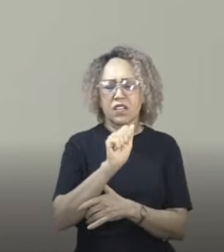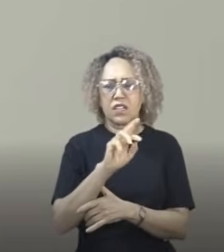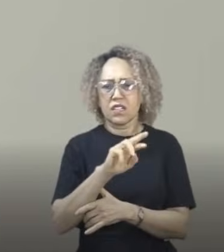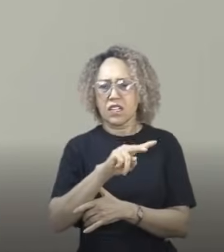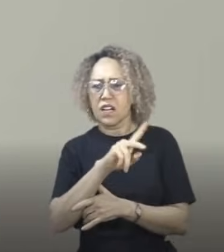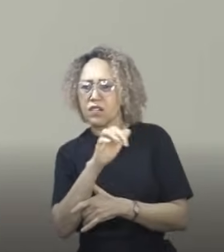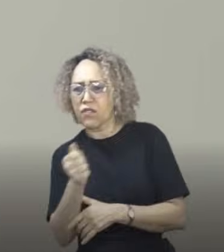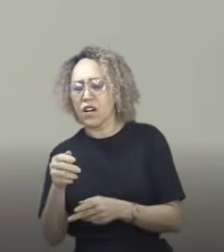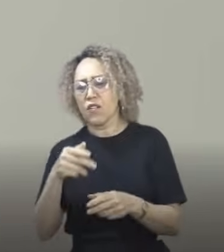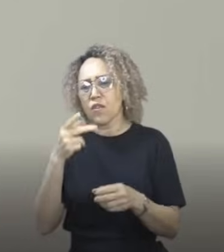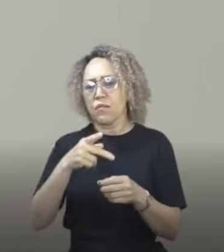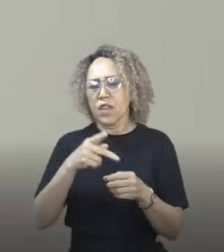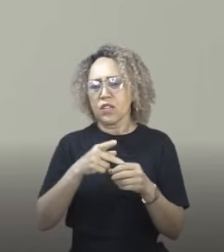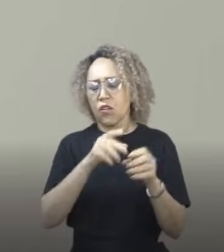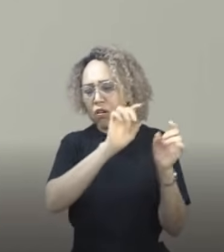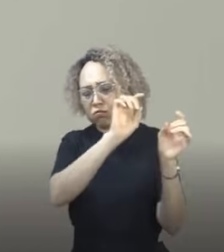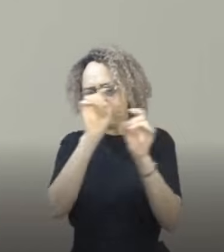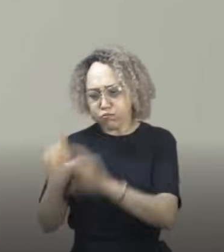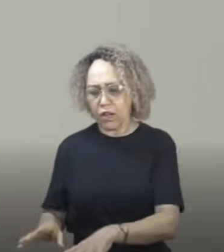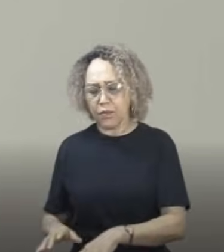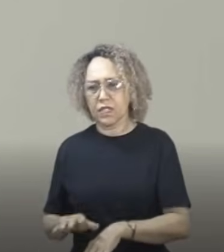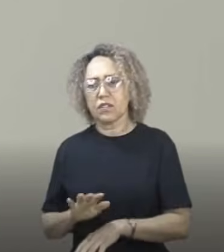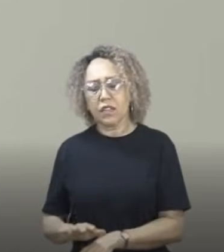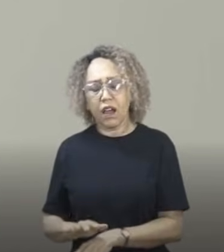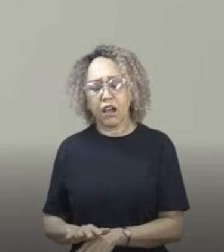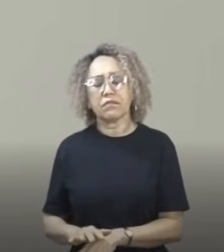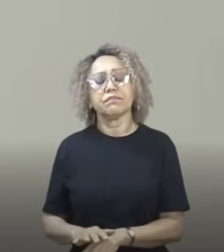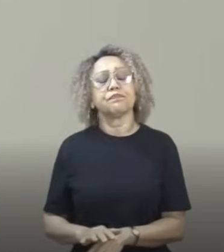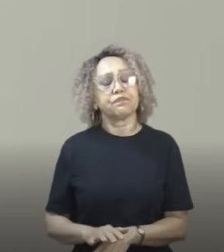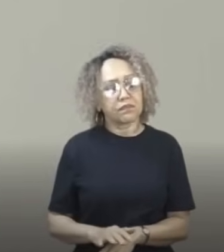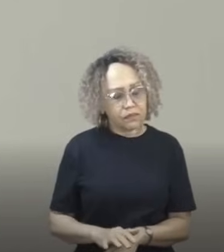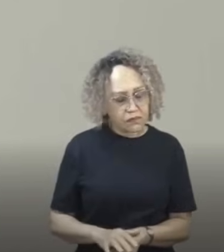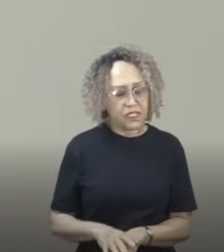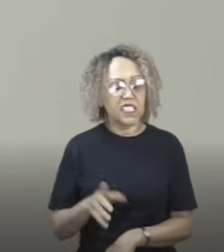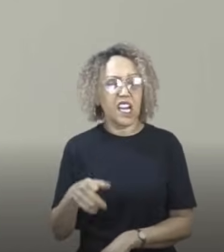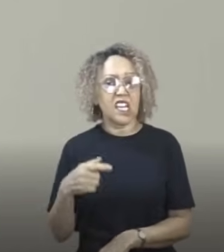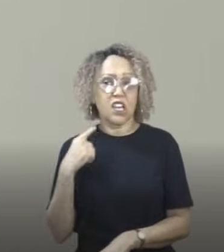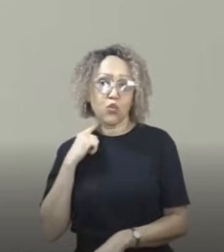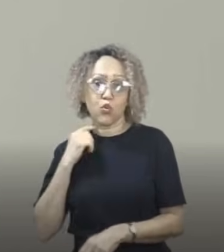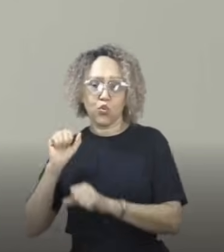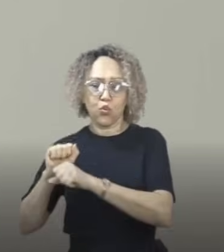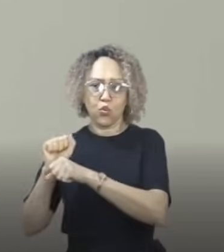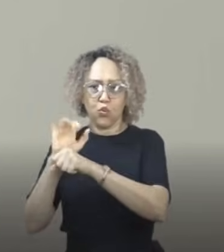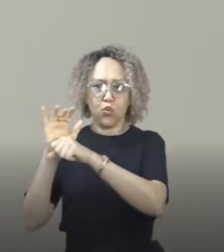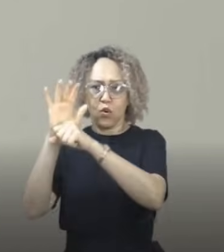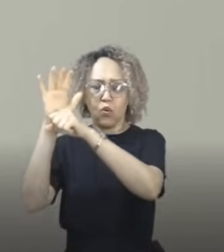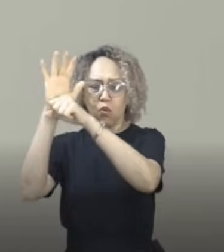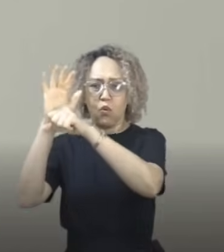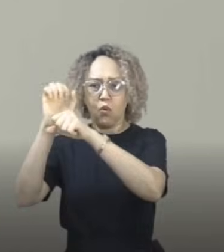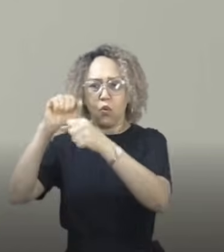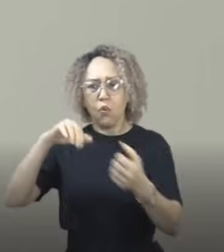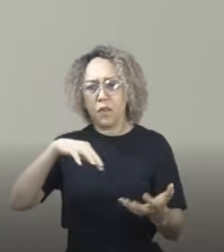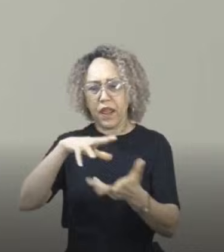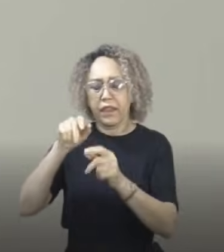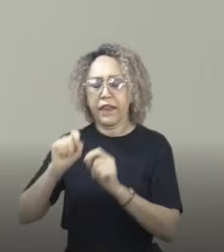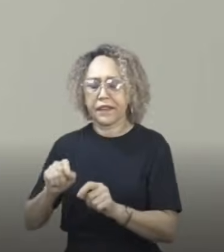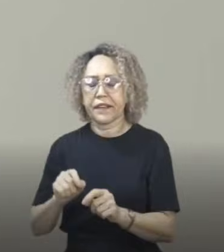petróleo, e avançar naquilo que o Brasil também já vem avançando, que é a produção de